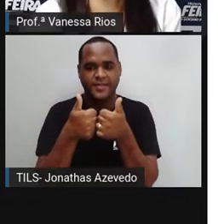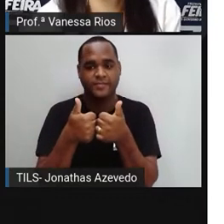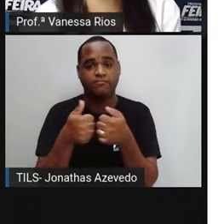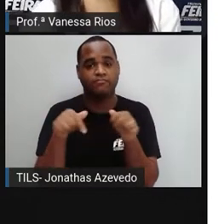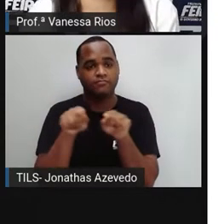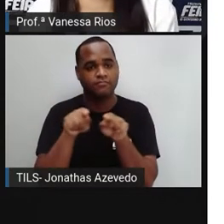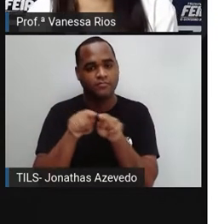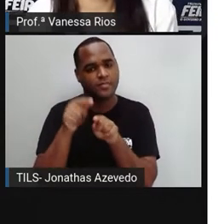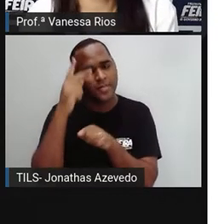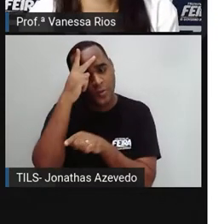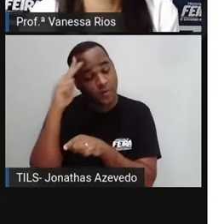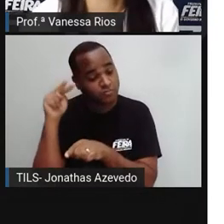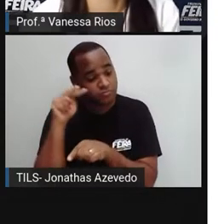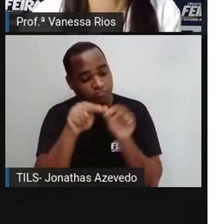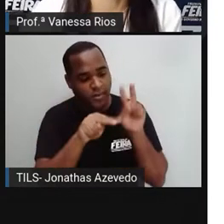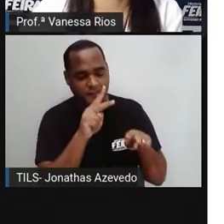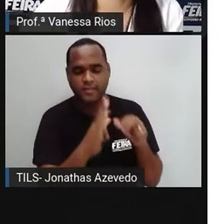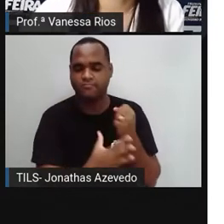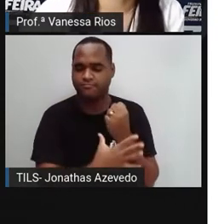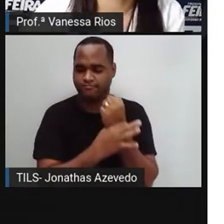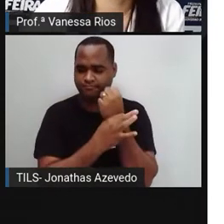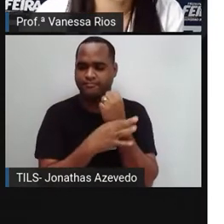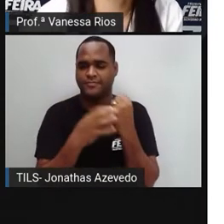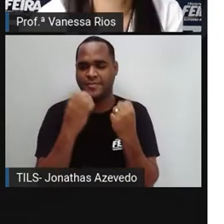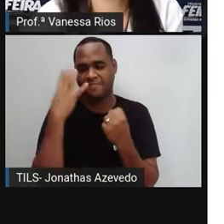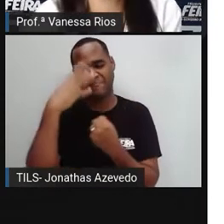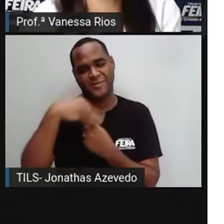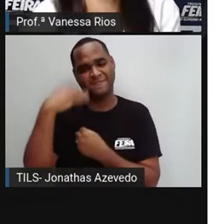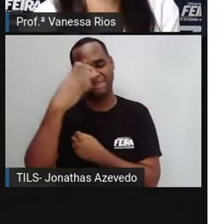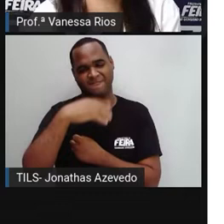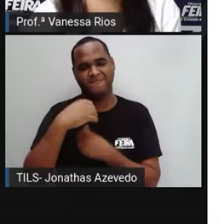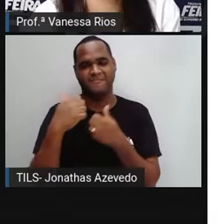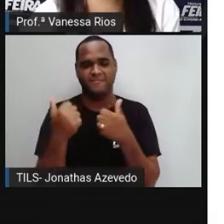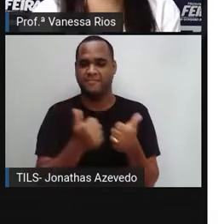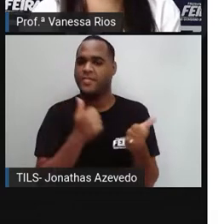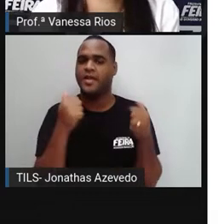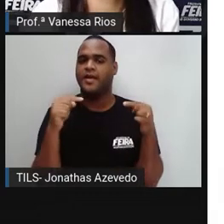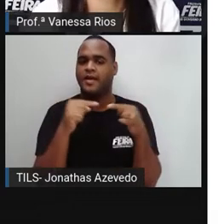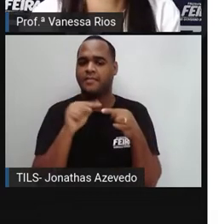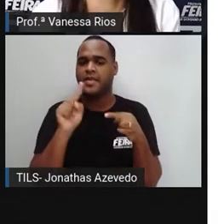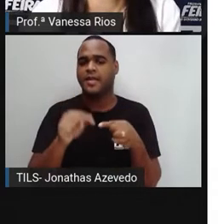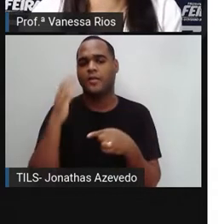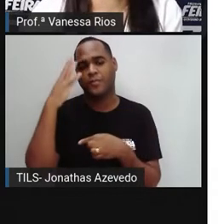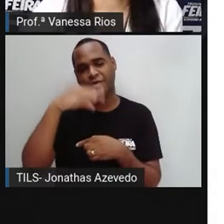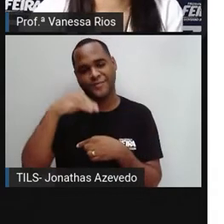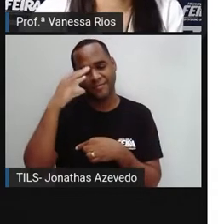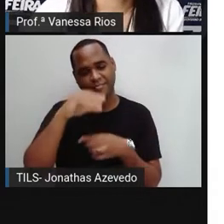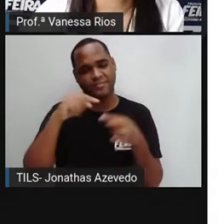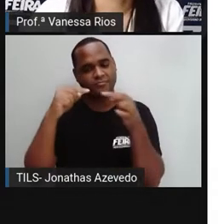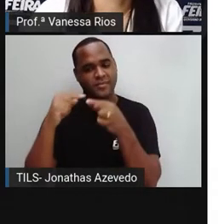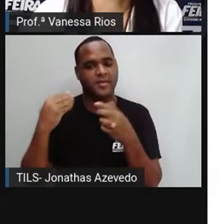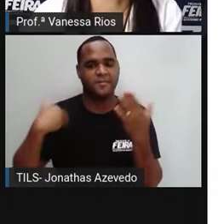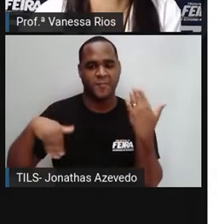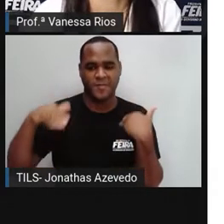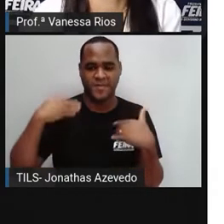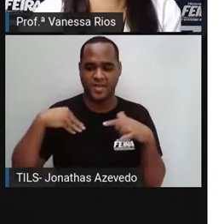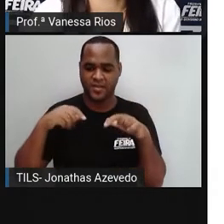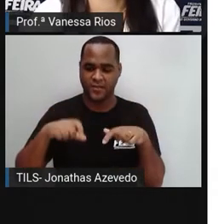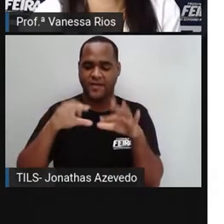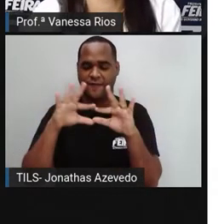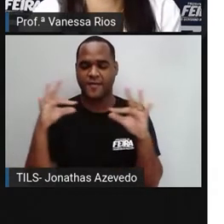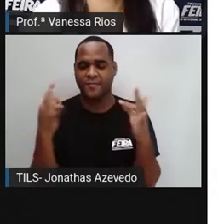o público com mais segurança e também mais beleza. Então, um local aí bem interessante para passear com toda a